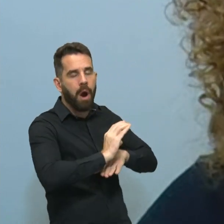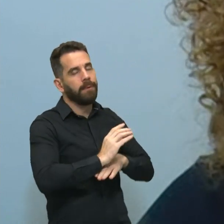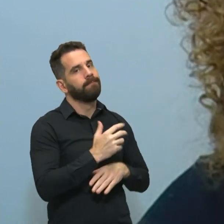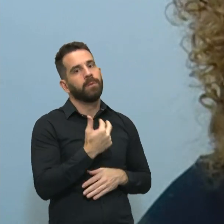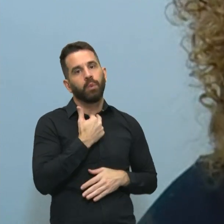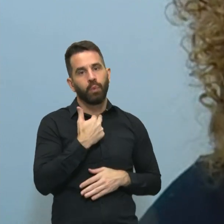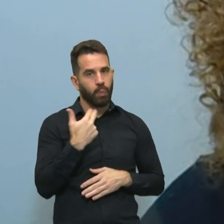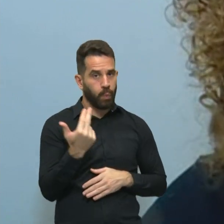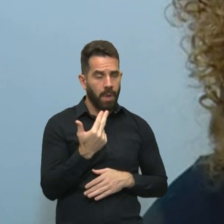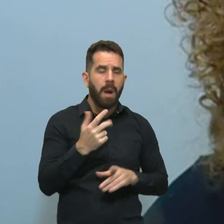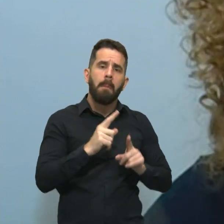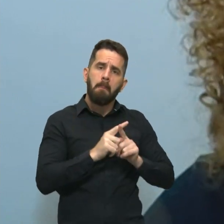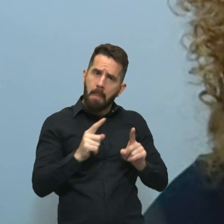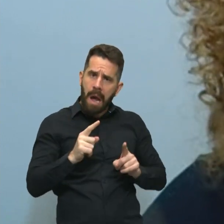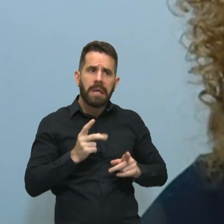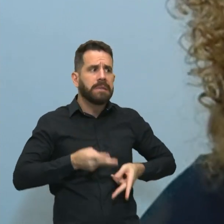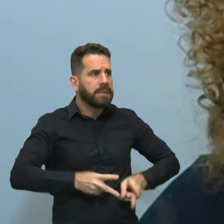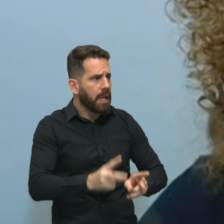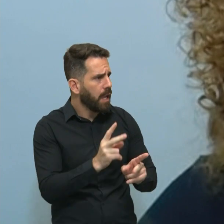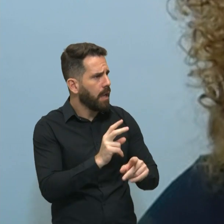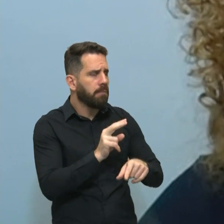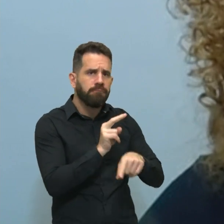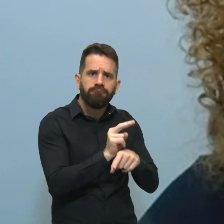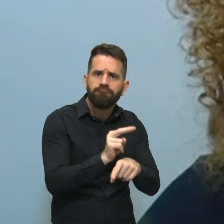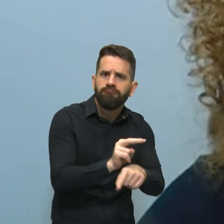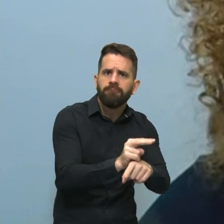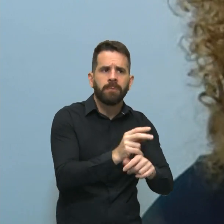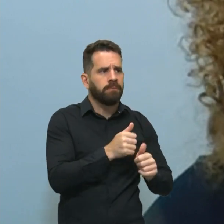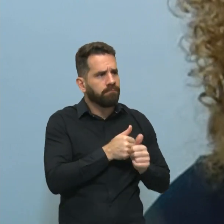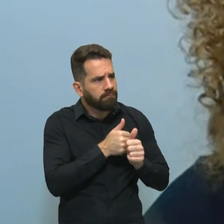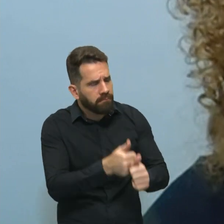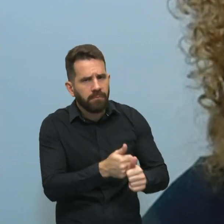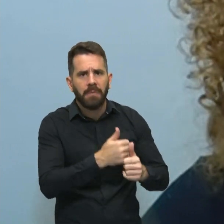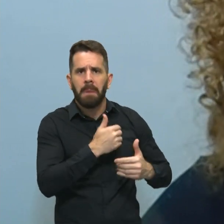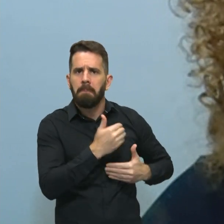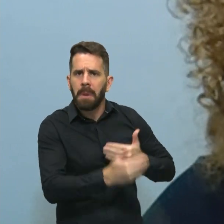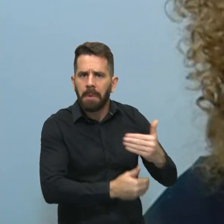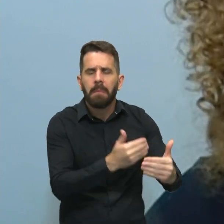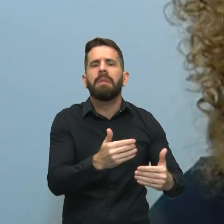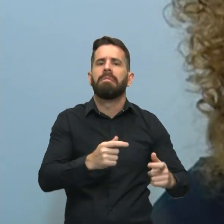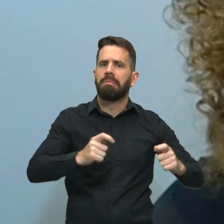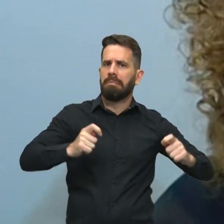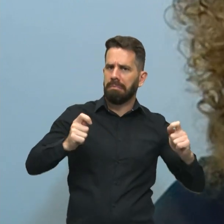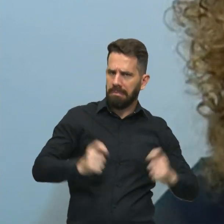para fazer esse atendimento. A gente tem também aqui equipes para fazer o acompanhamento